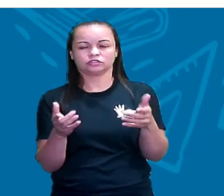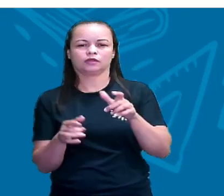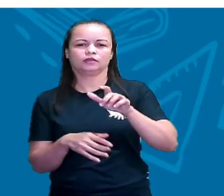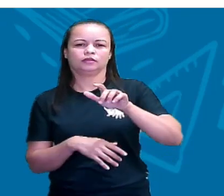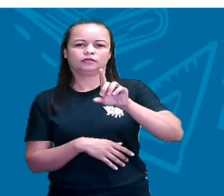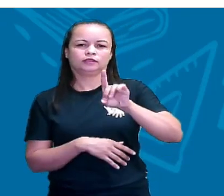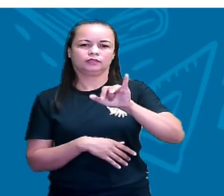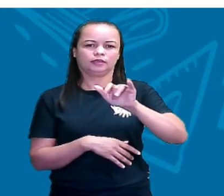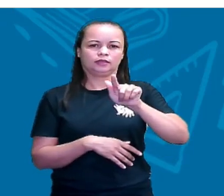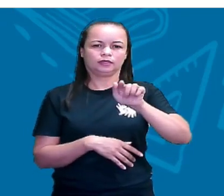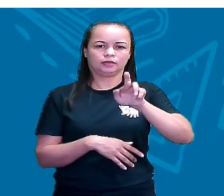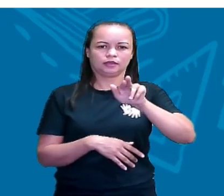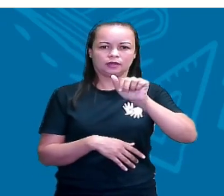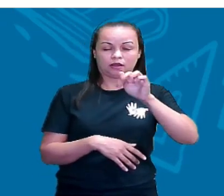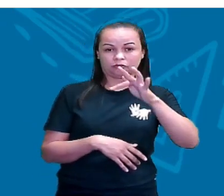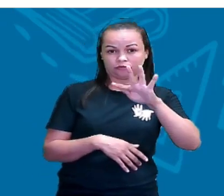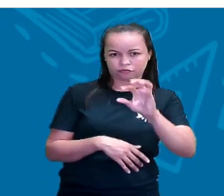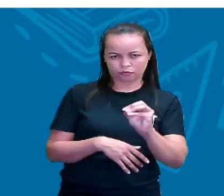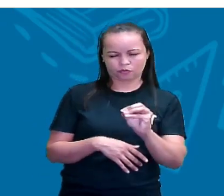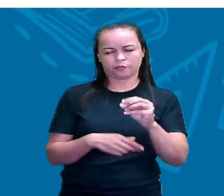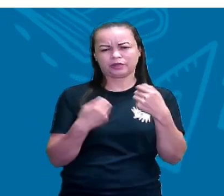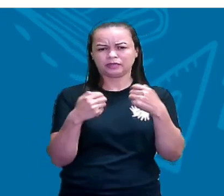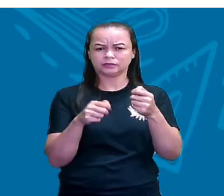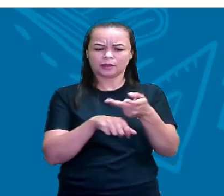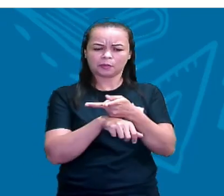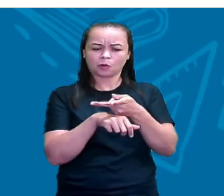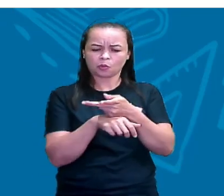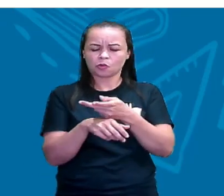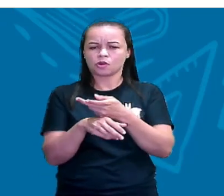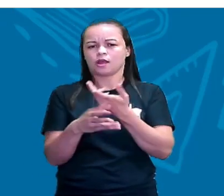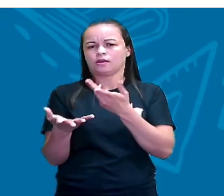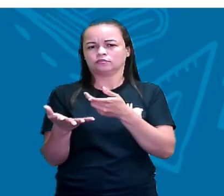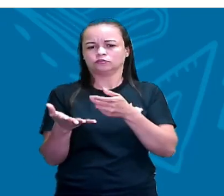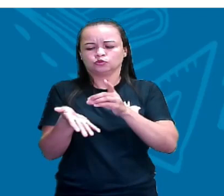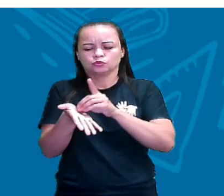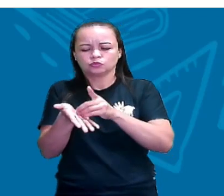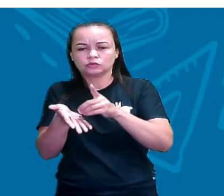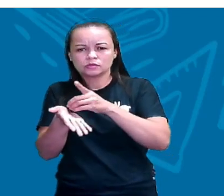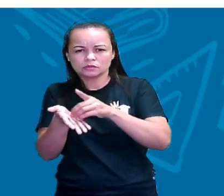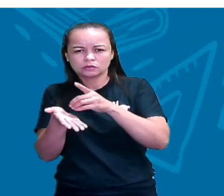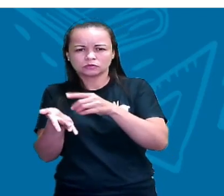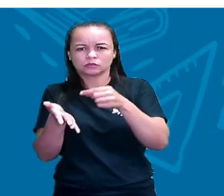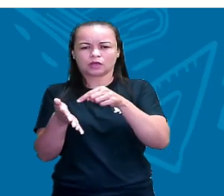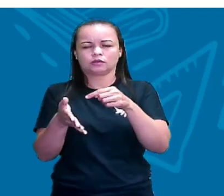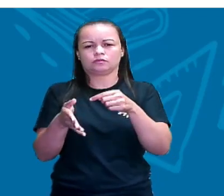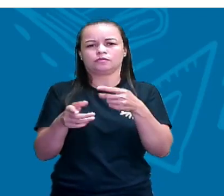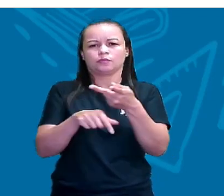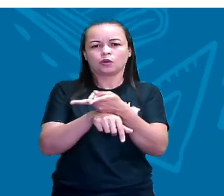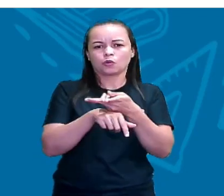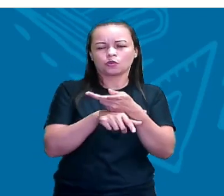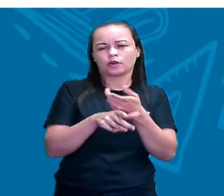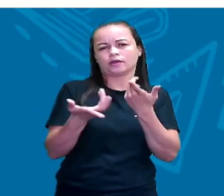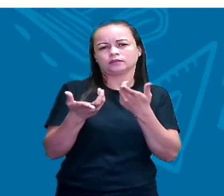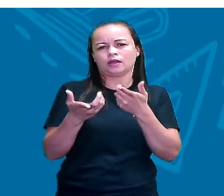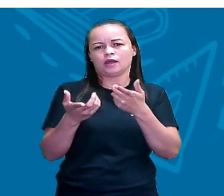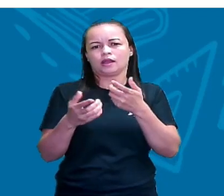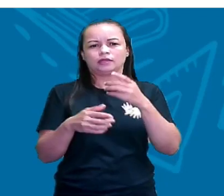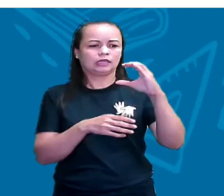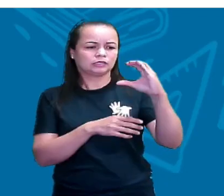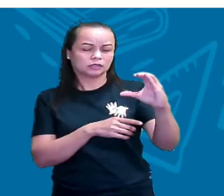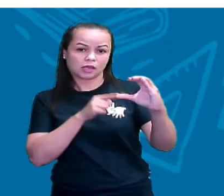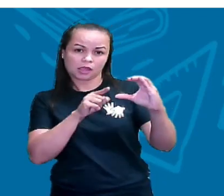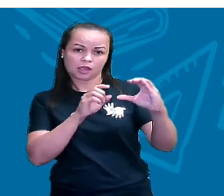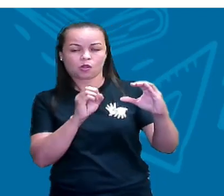palavras no dicionário, aí é só a gente ir ou na letra C ou na letra LL, quando a palavra começar